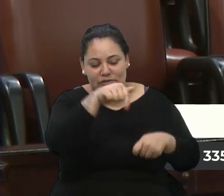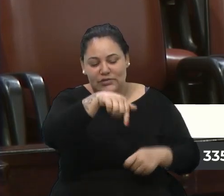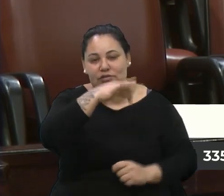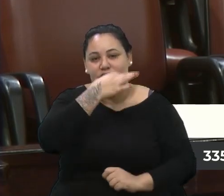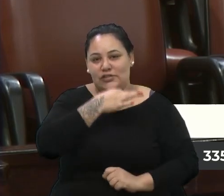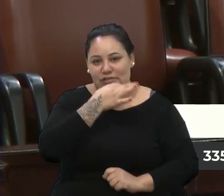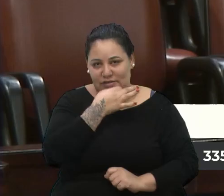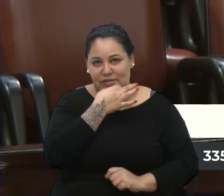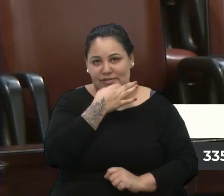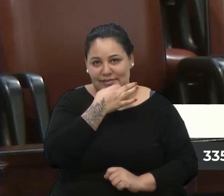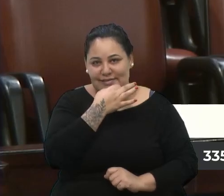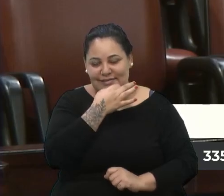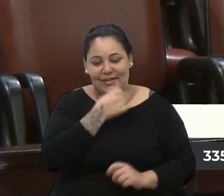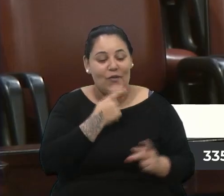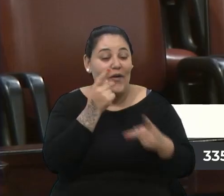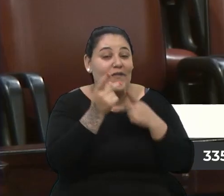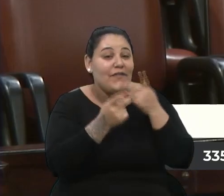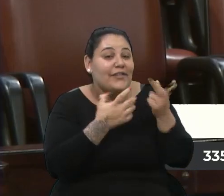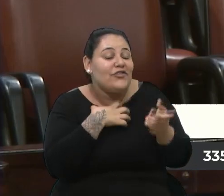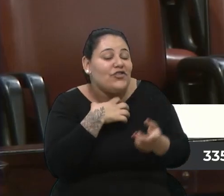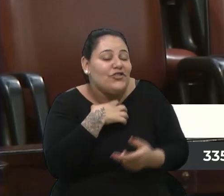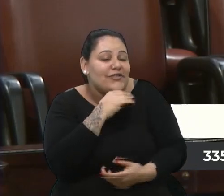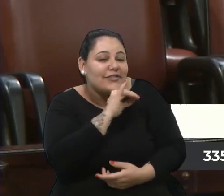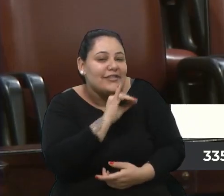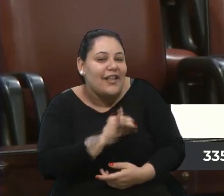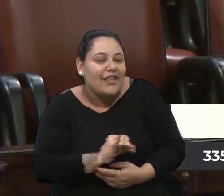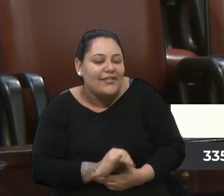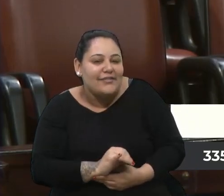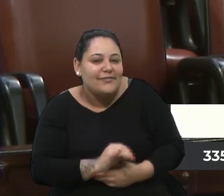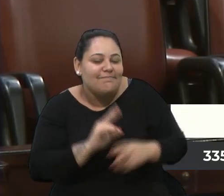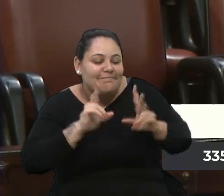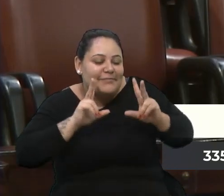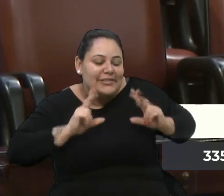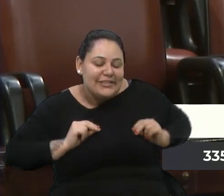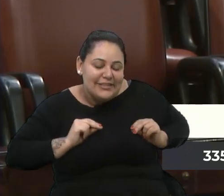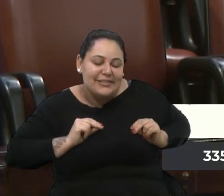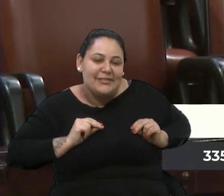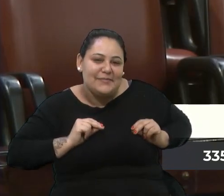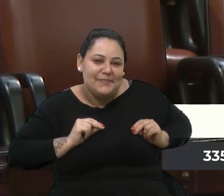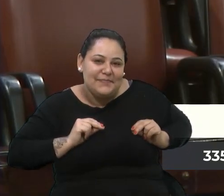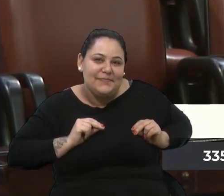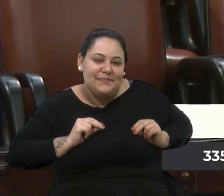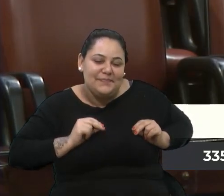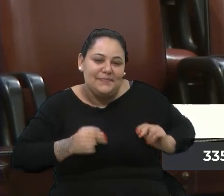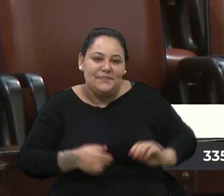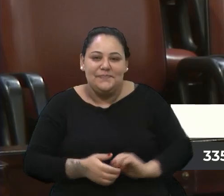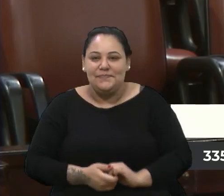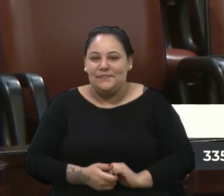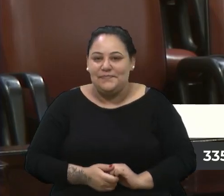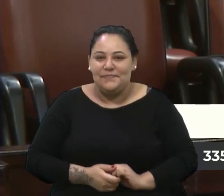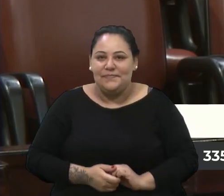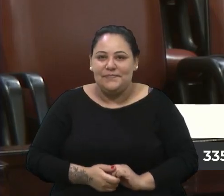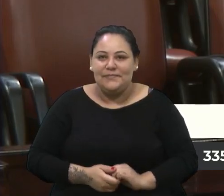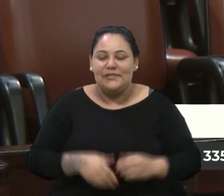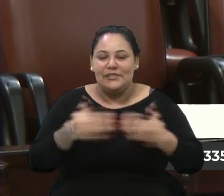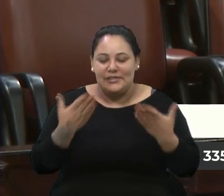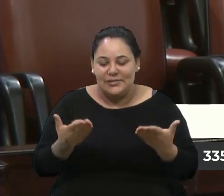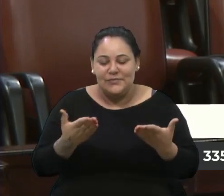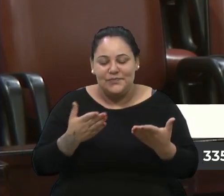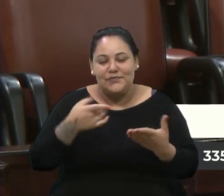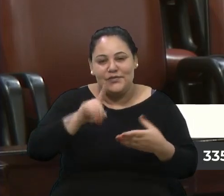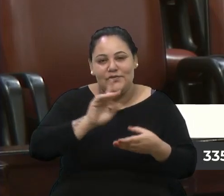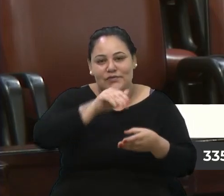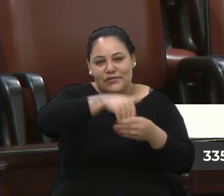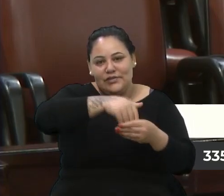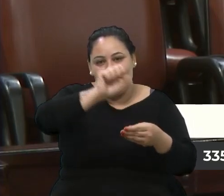com aquele sotaque mesmo que Caxias merecia, aquele sotaque bem italiano. Então, estarei votando sim.